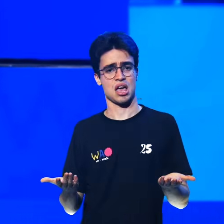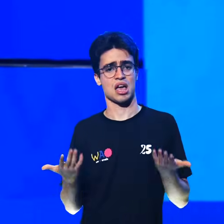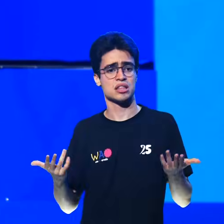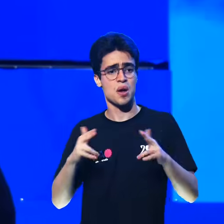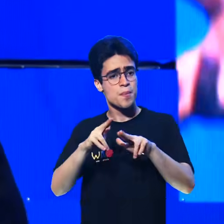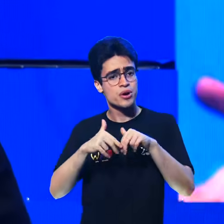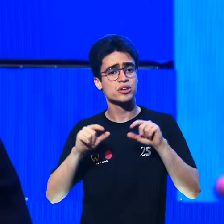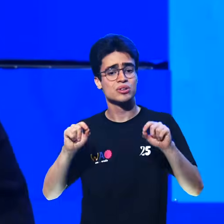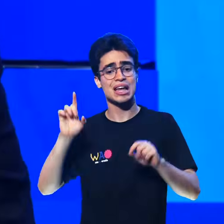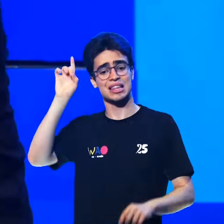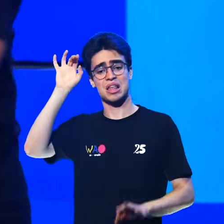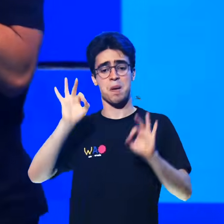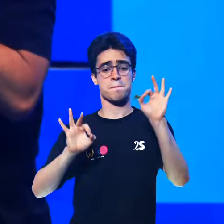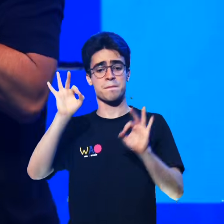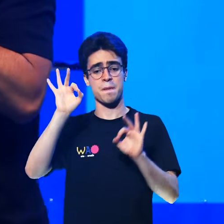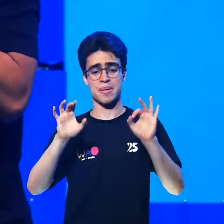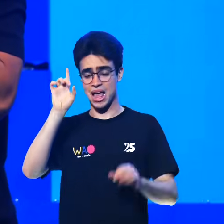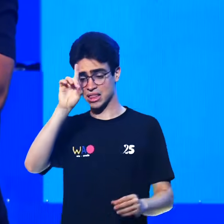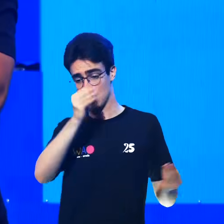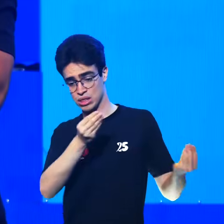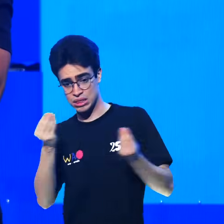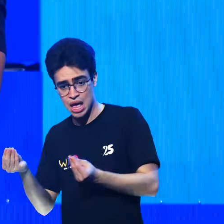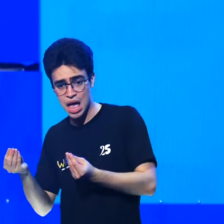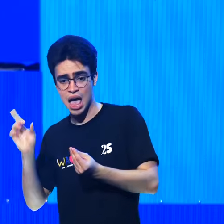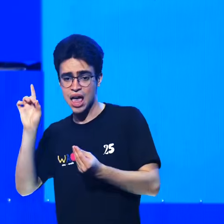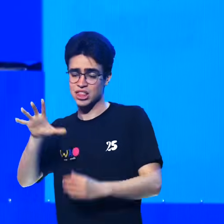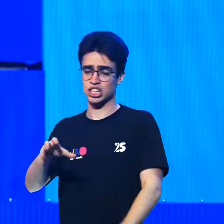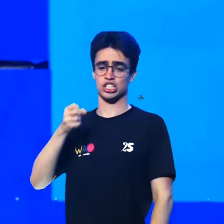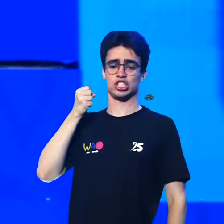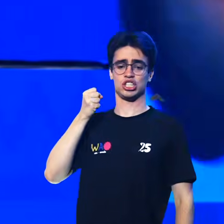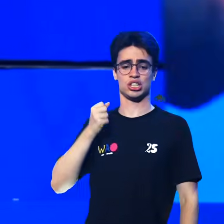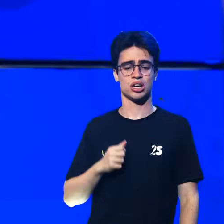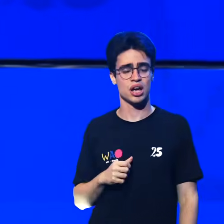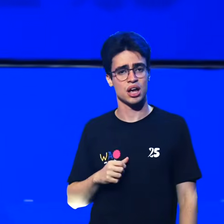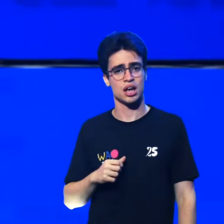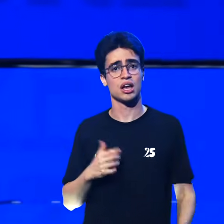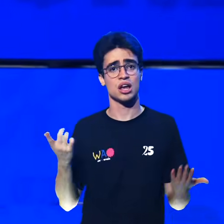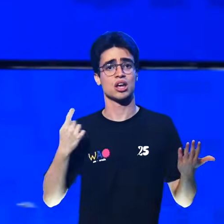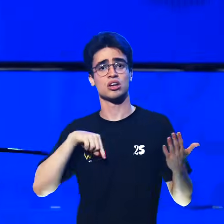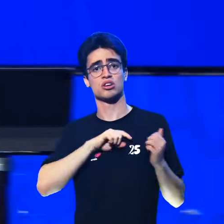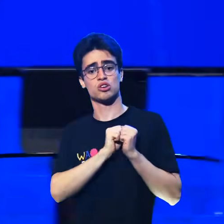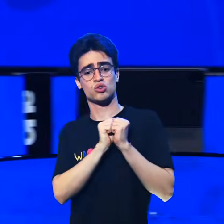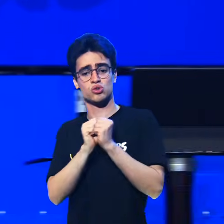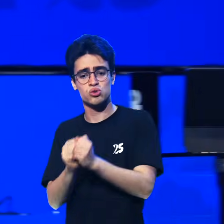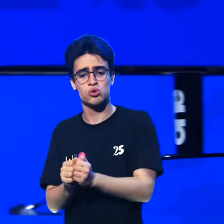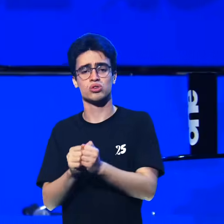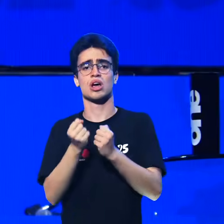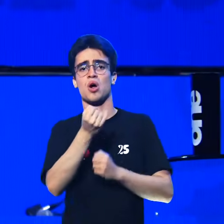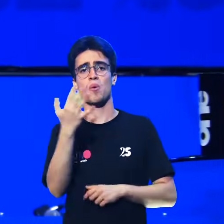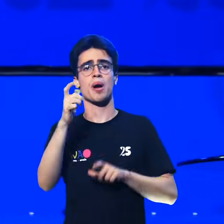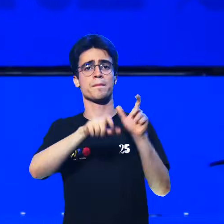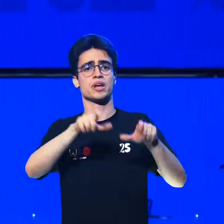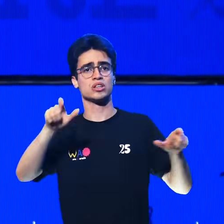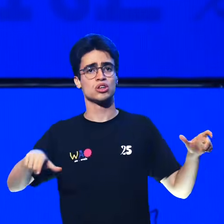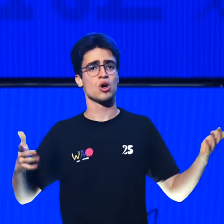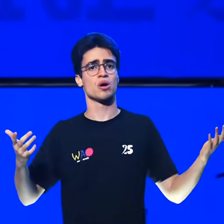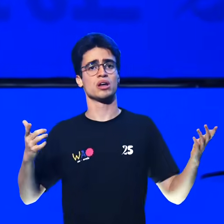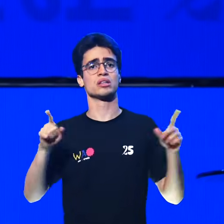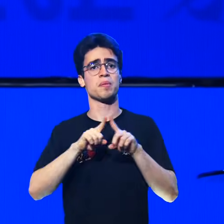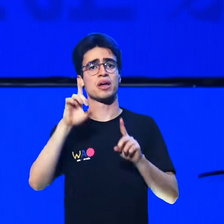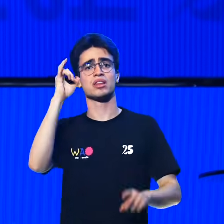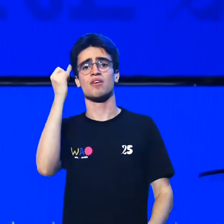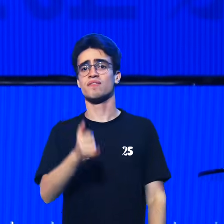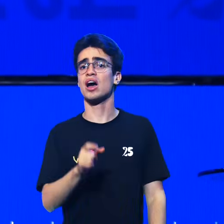que inclina e é Deus que tira. É Deus que nos faz caminhar com gente, e é Deus que diz,